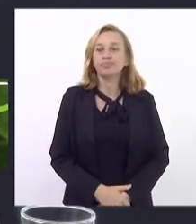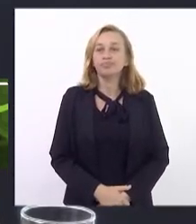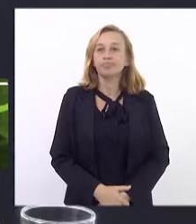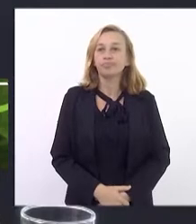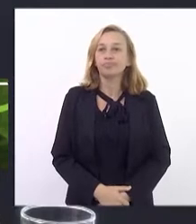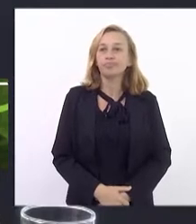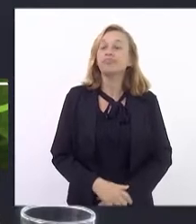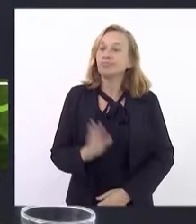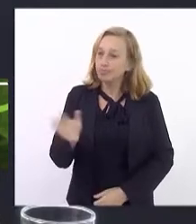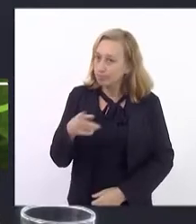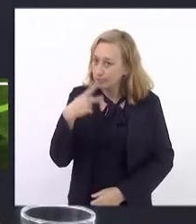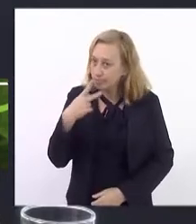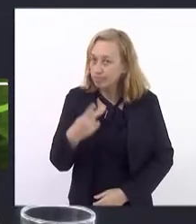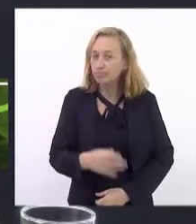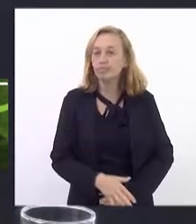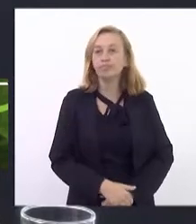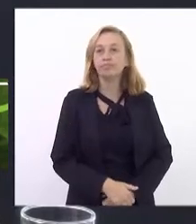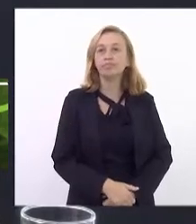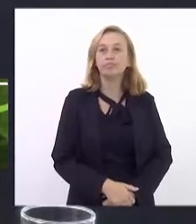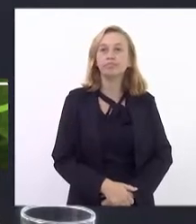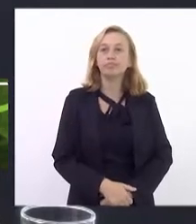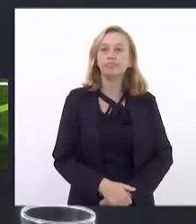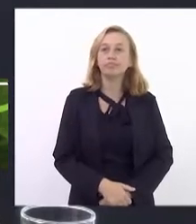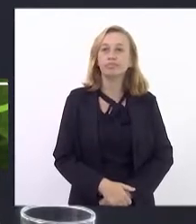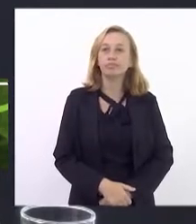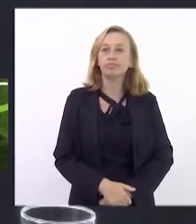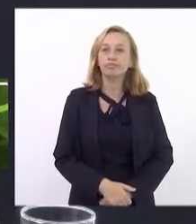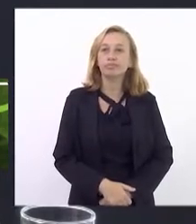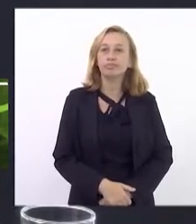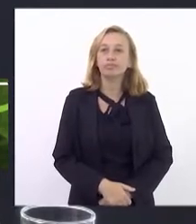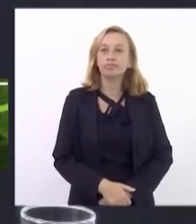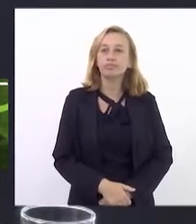Essa parte eu falei. Por isso que eu não estou fazendo muita questão.